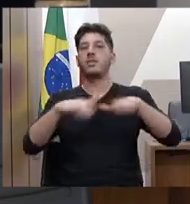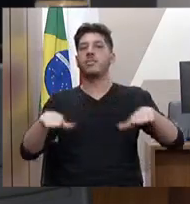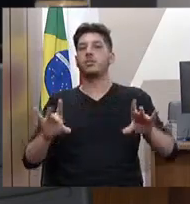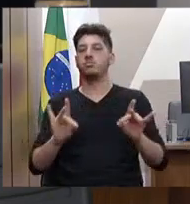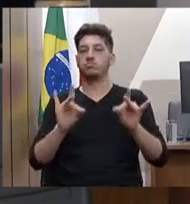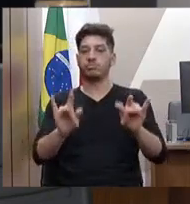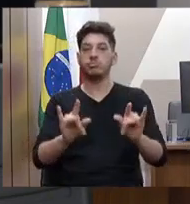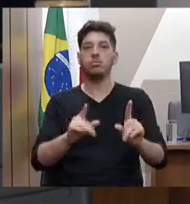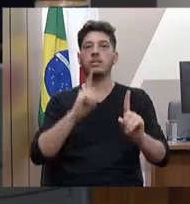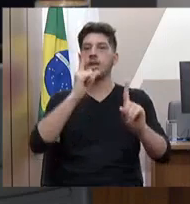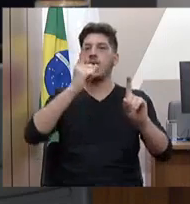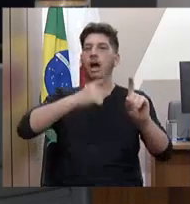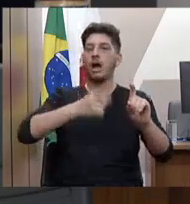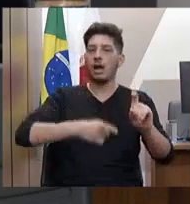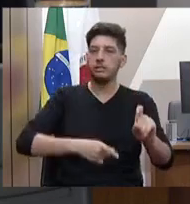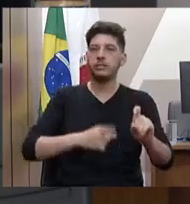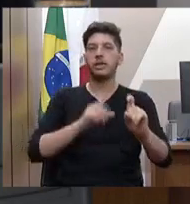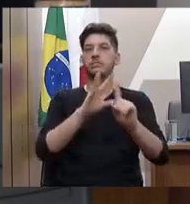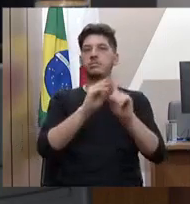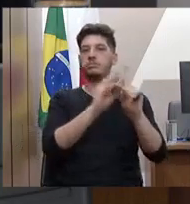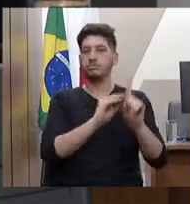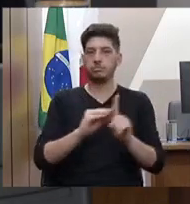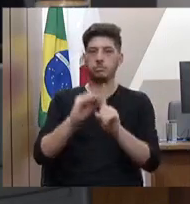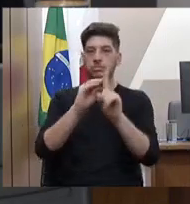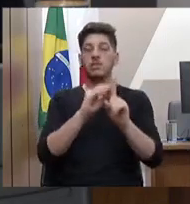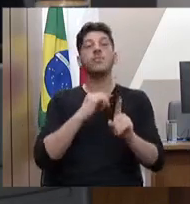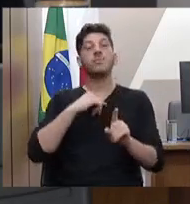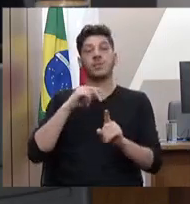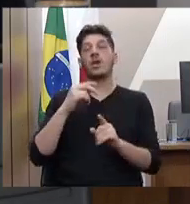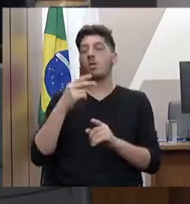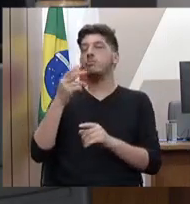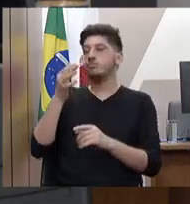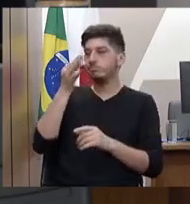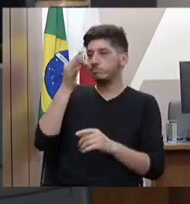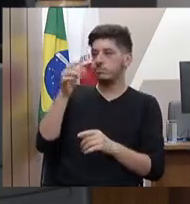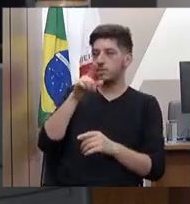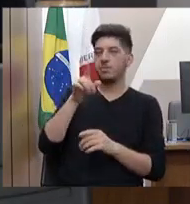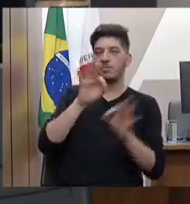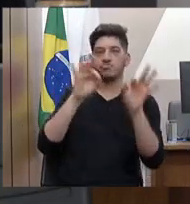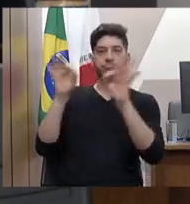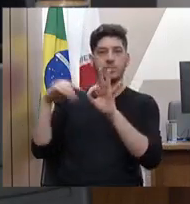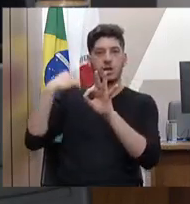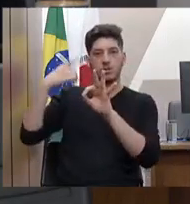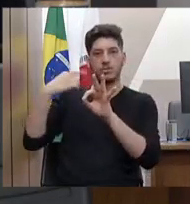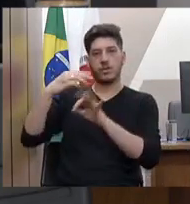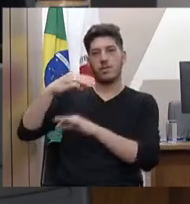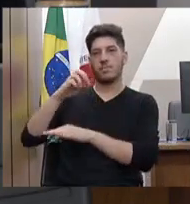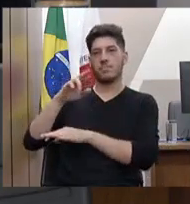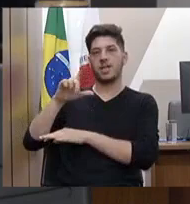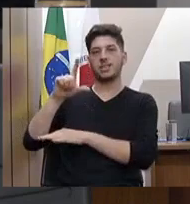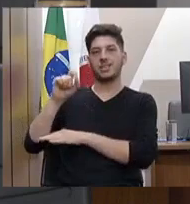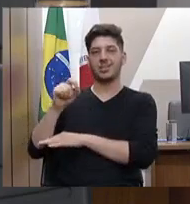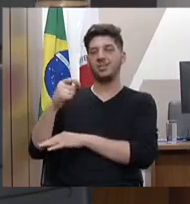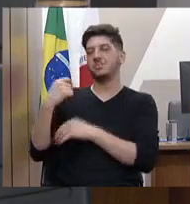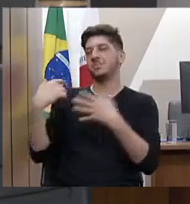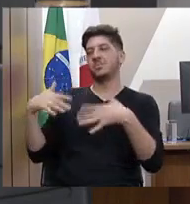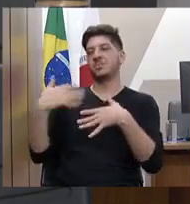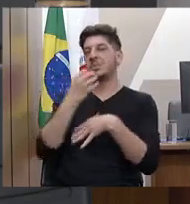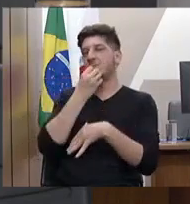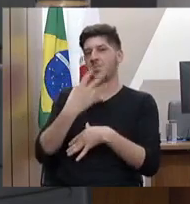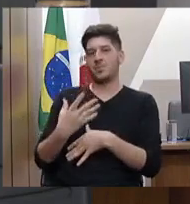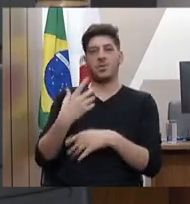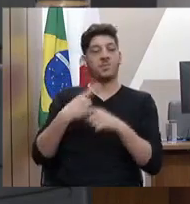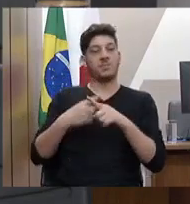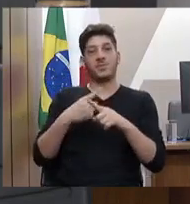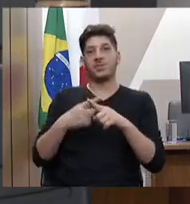então assim ouvir a fala que o Dr Marcelo pertence sempre é sempre bom né ele foi meu